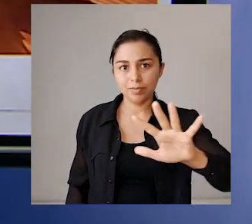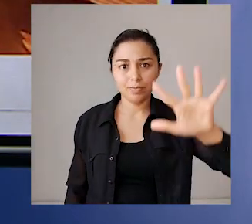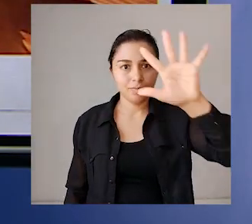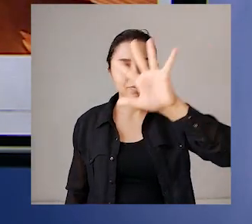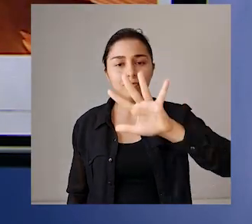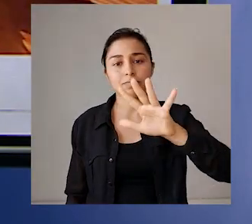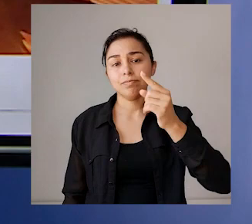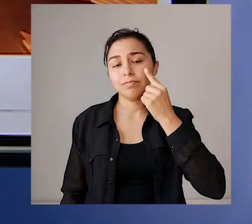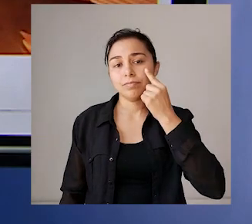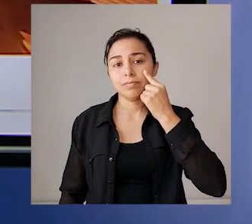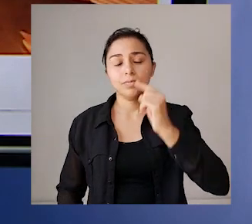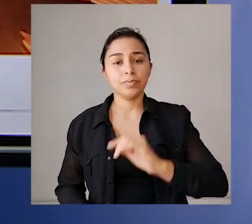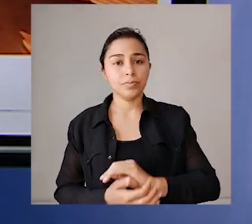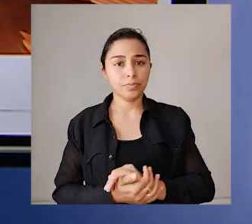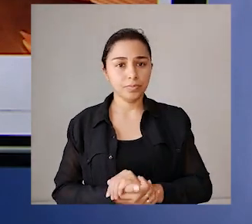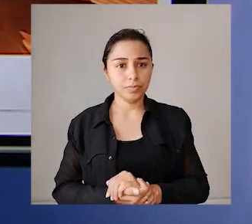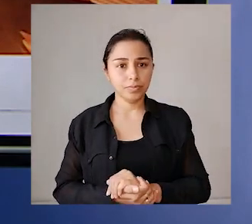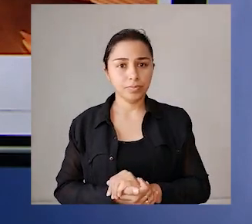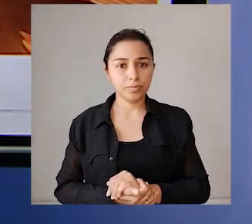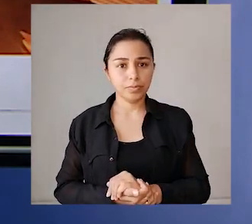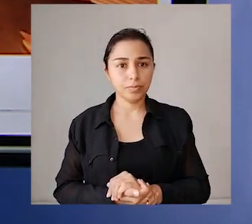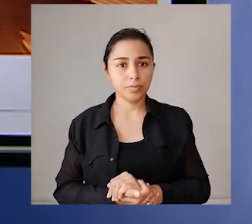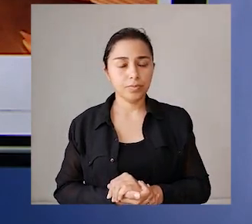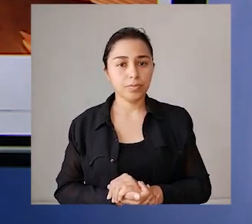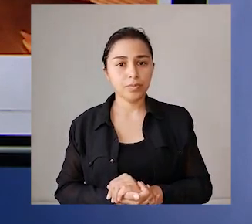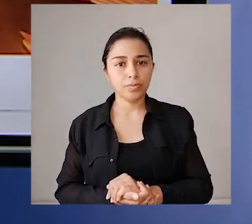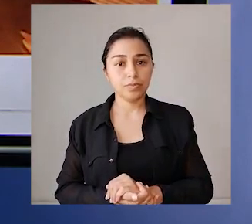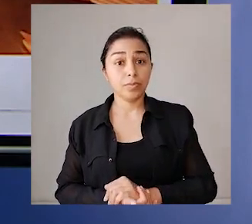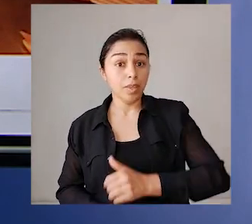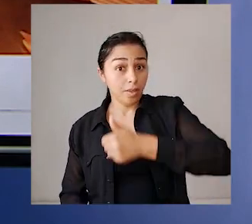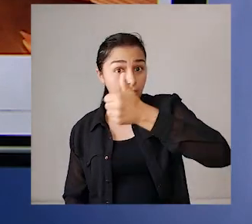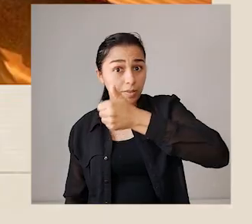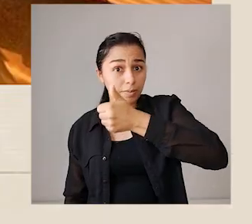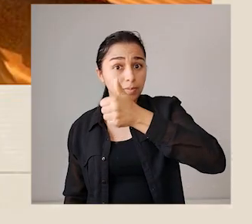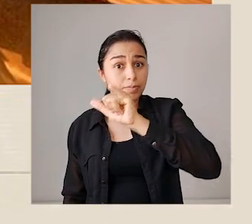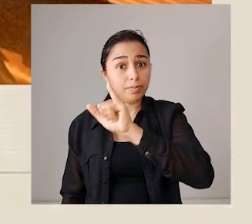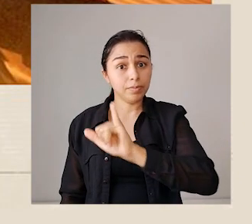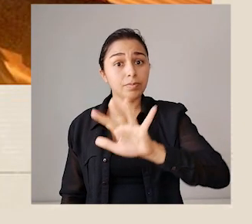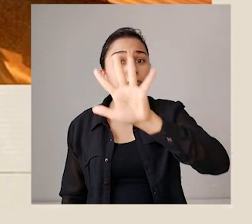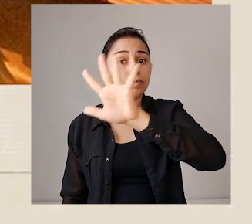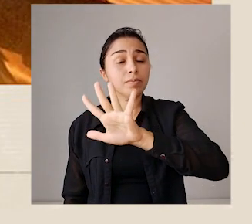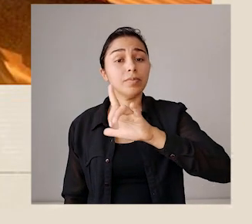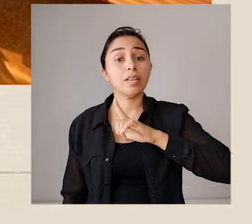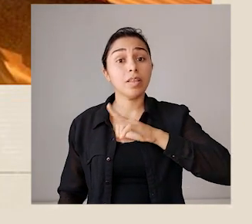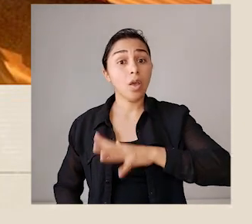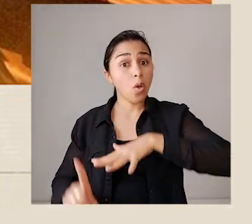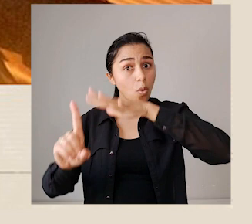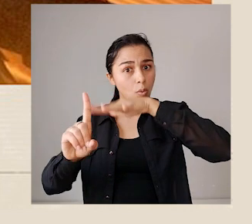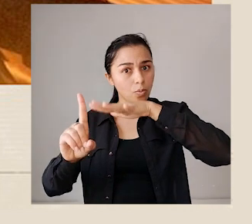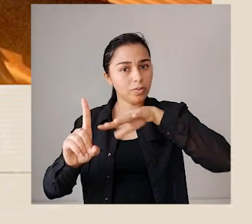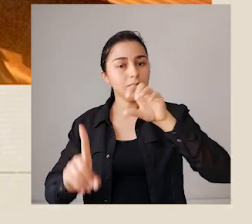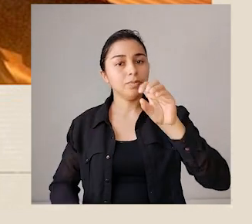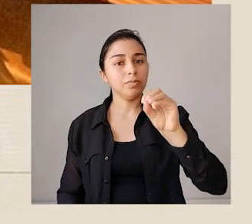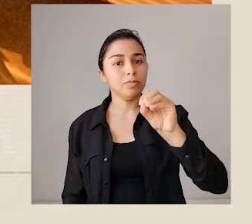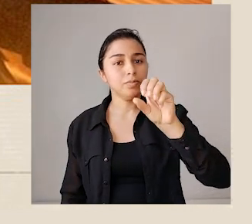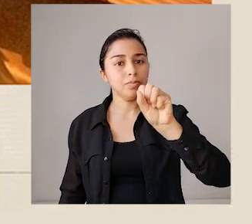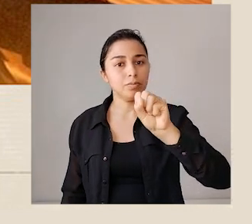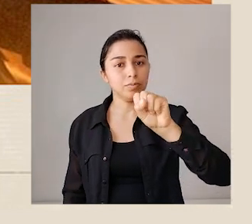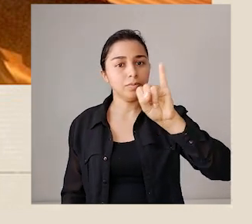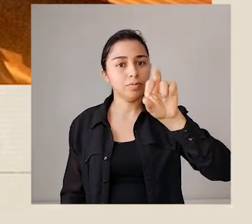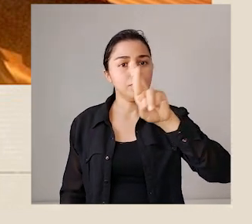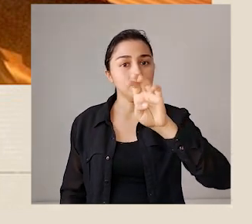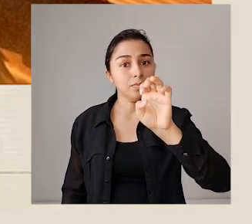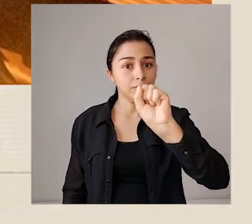vamos observar como que esses deuses eram representados. Na primeira imagem nós temos o deus Osíris. Ele